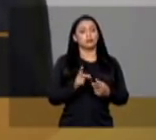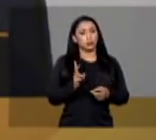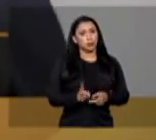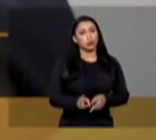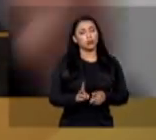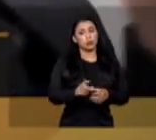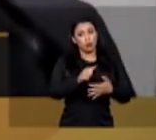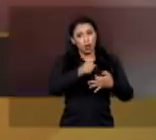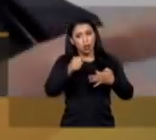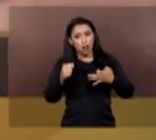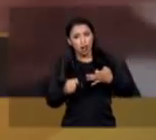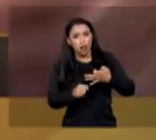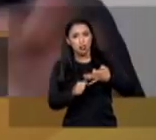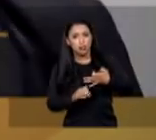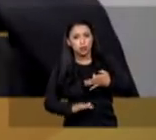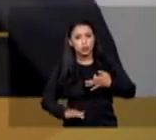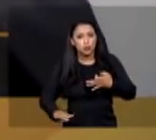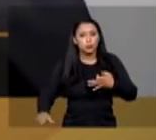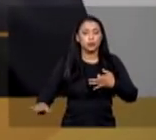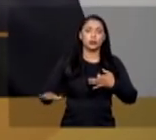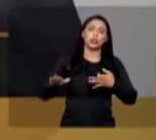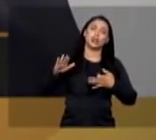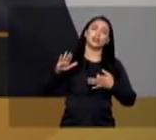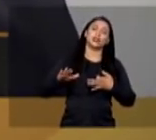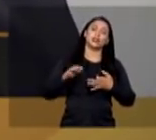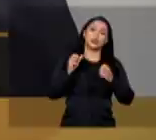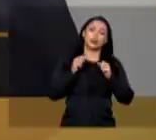a jurisprudência do plenário